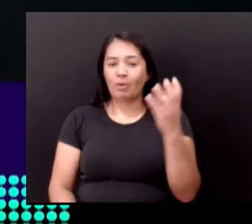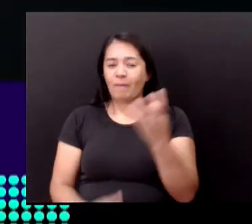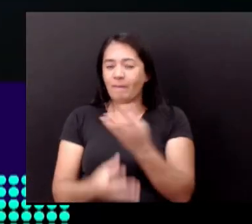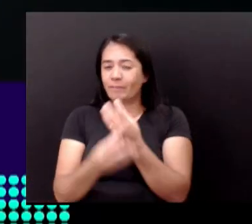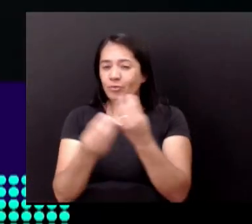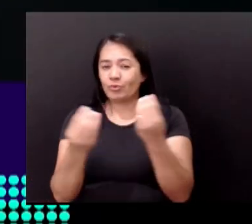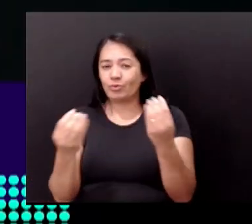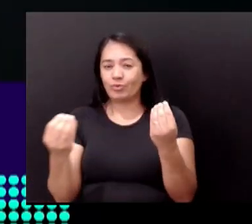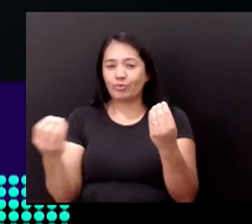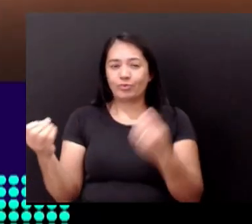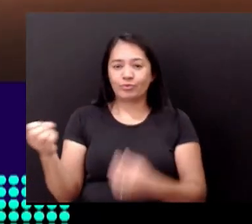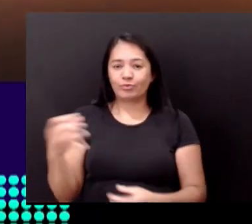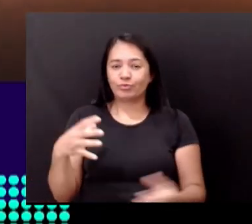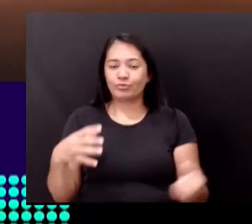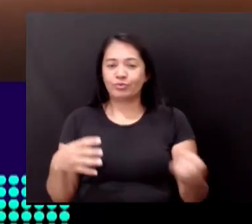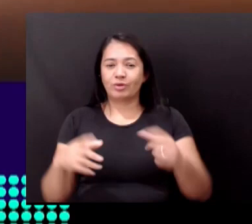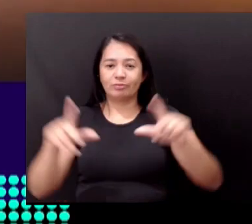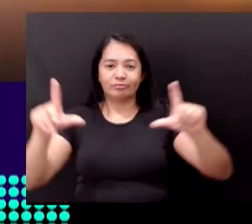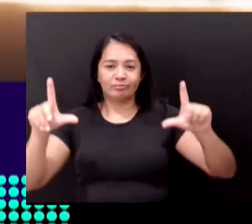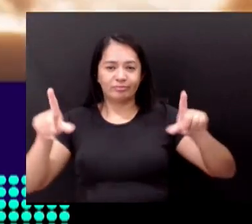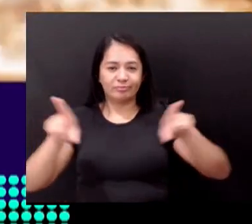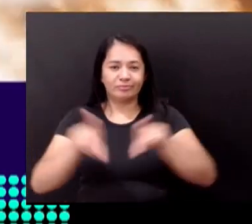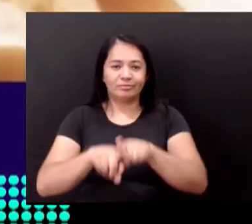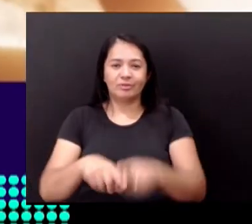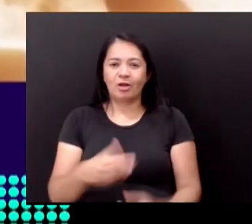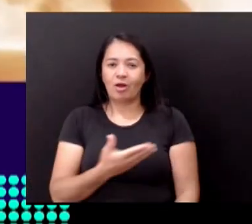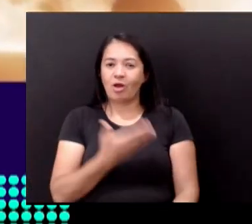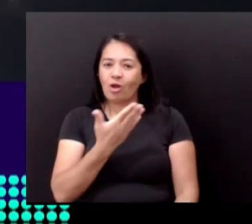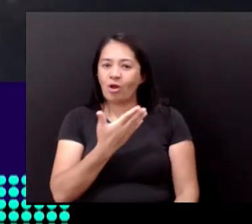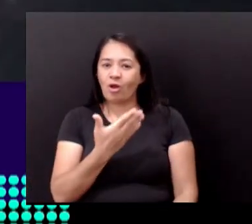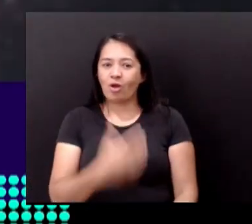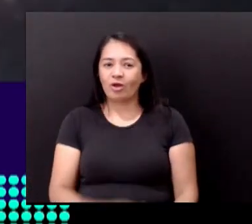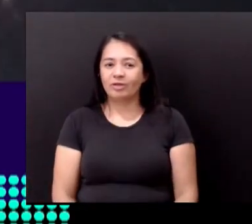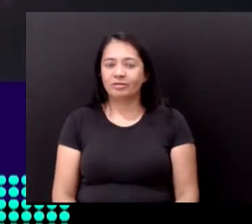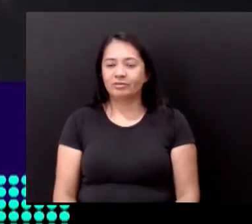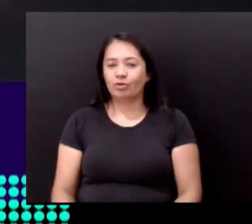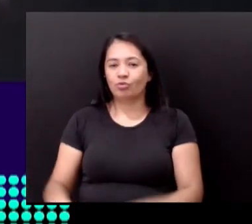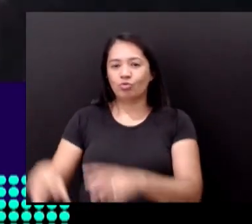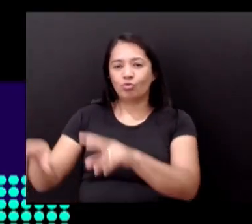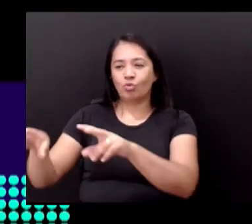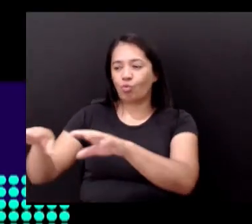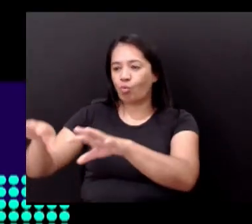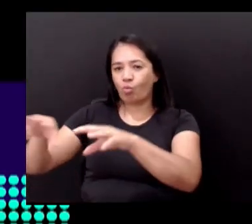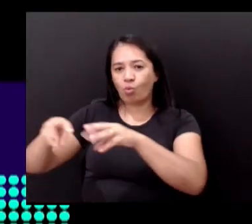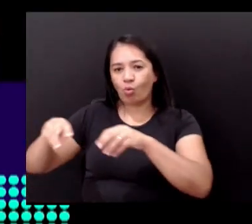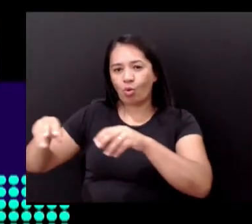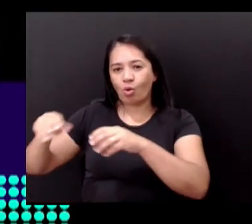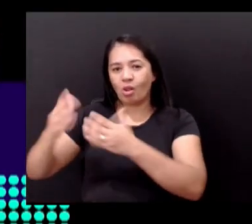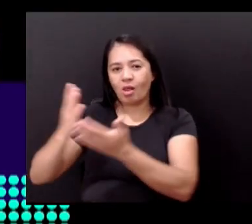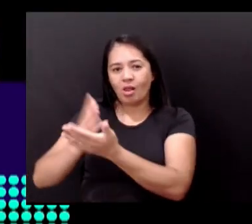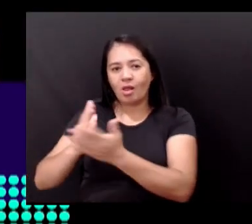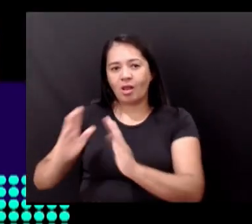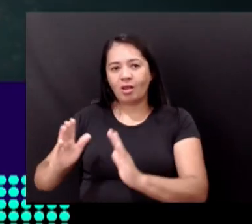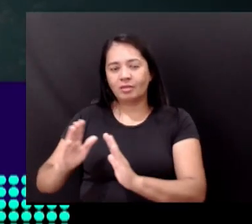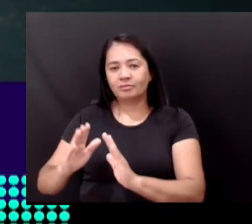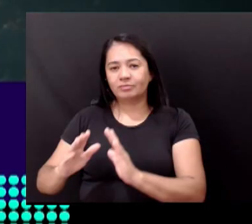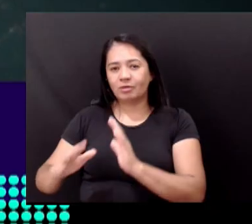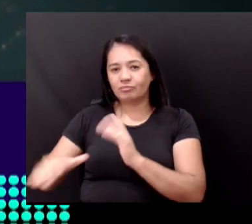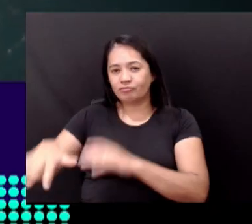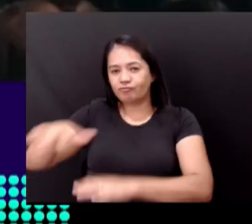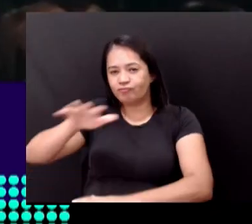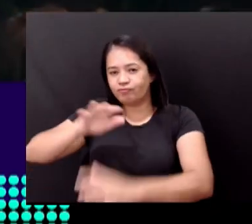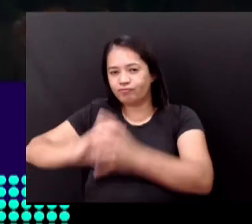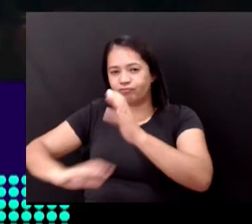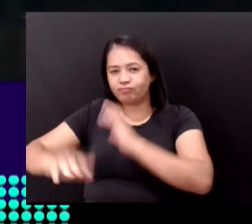as telonas. Olha só. Nas Terras Perdidas, a poderosa e temida feiticeira Grey se aventura